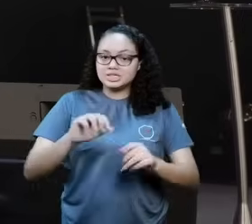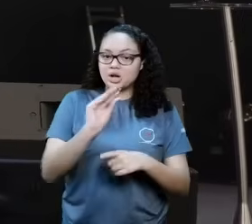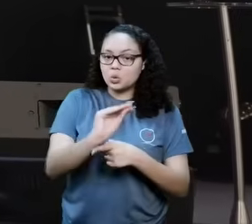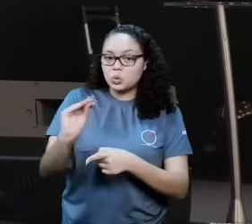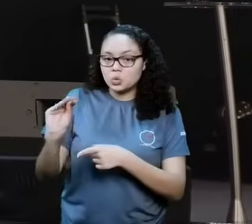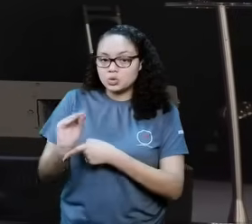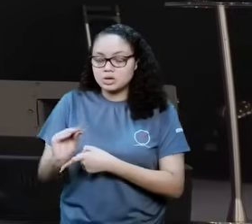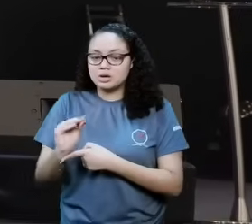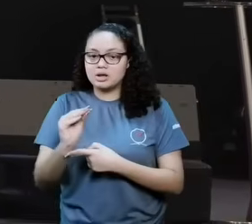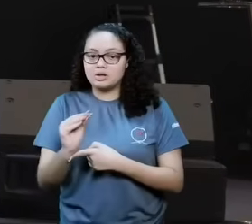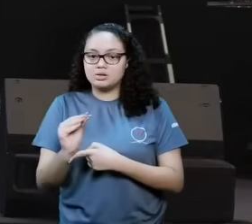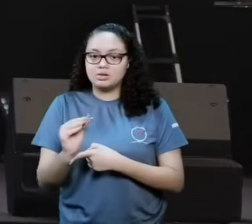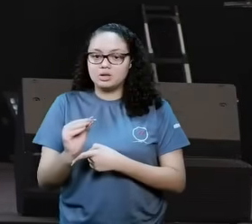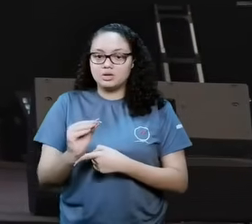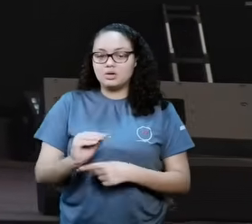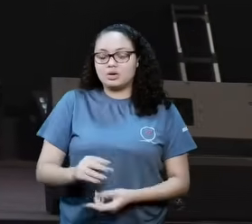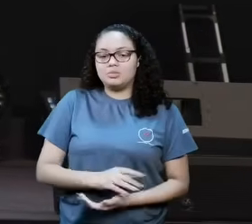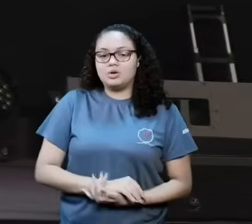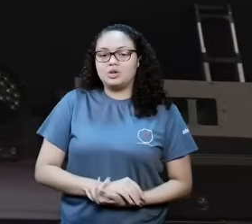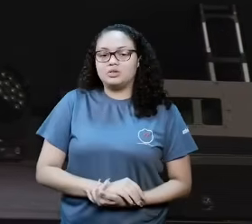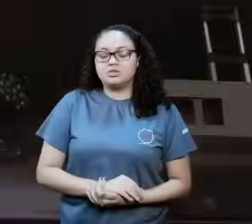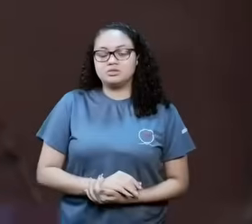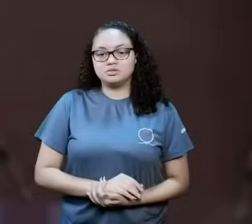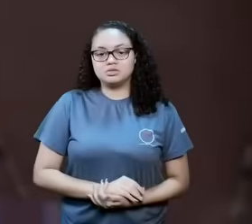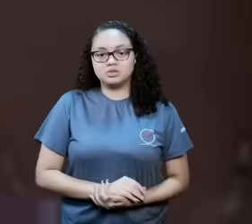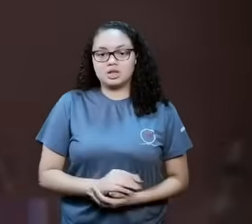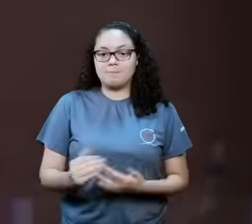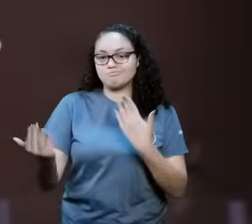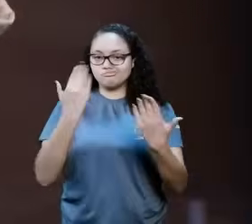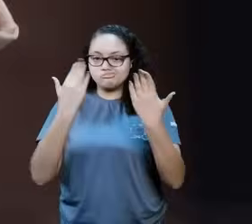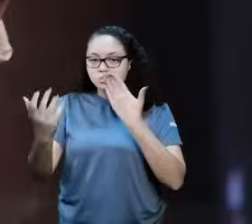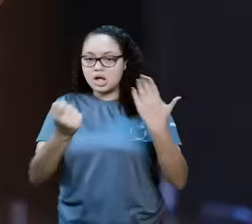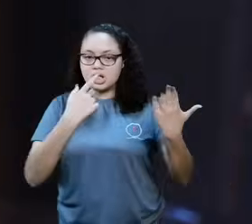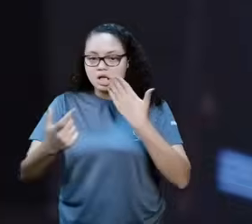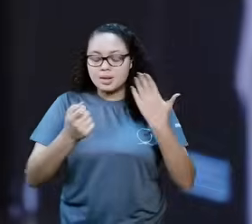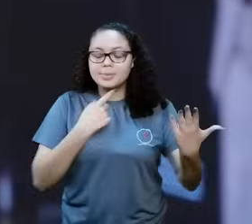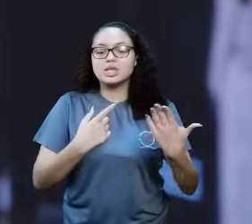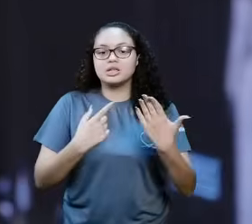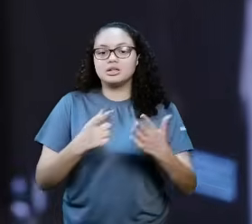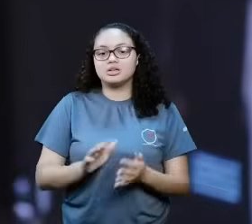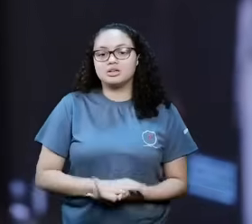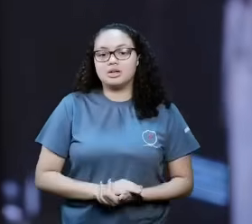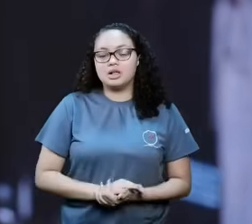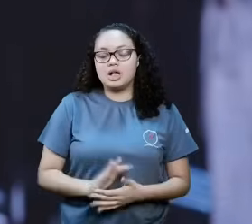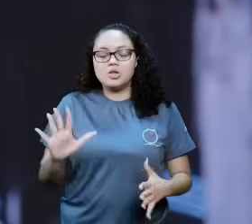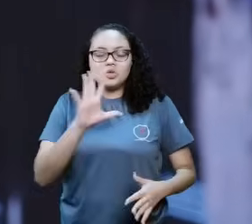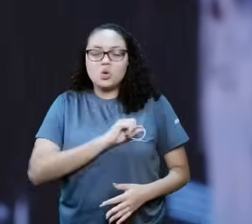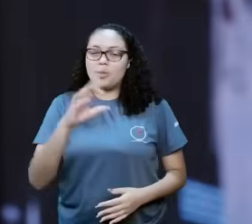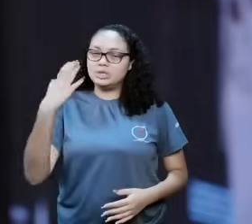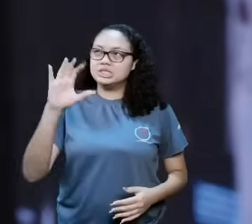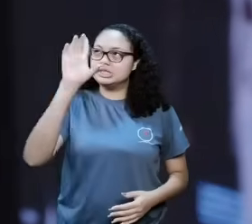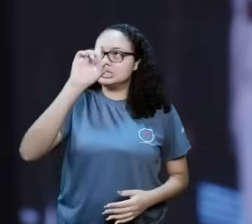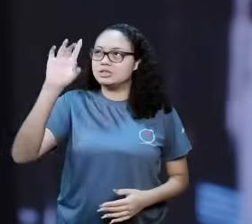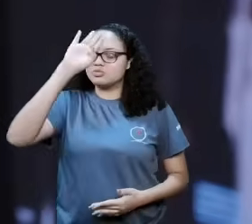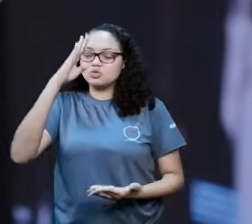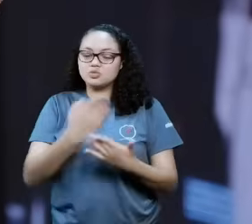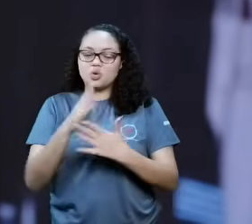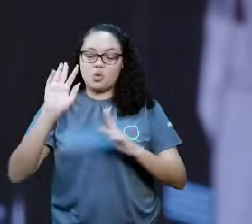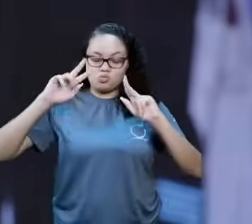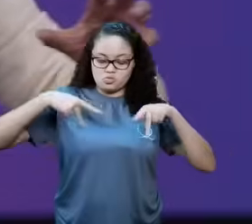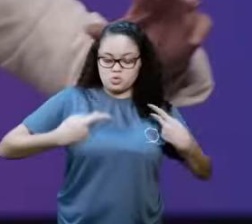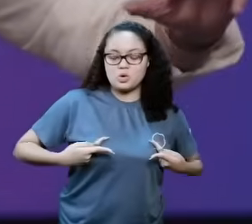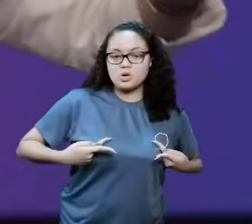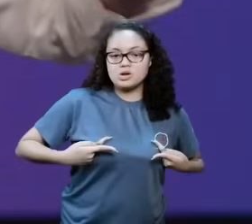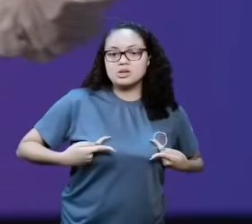com reposição hormonal, precisa ser cuidado com terapia. Eu amo a ciência que Deus confiou ao homem. Eu amo a